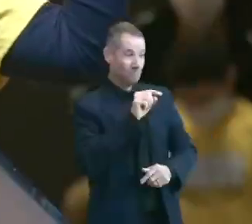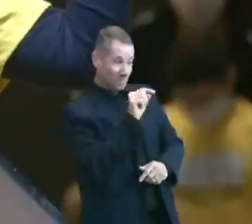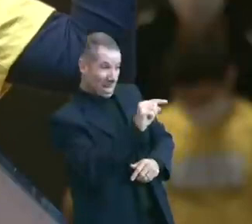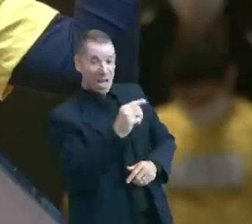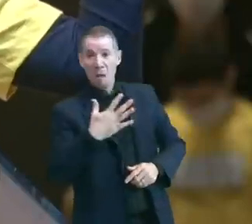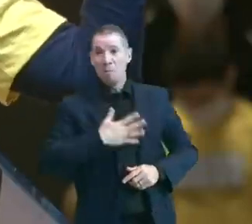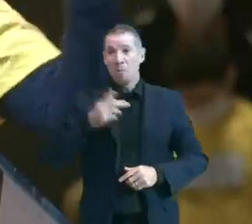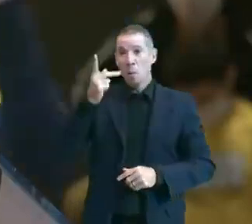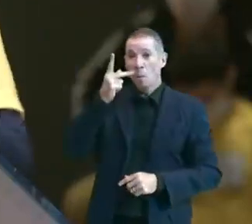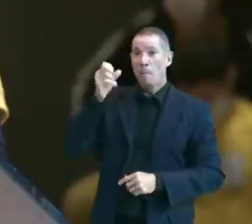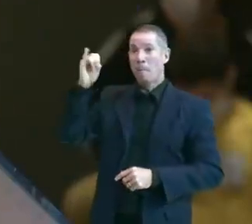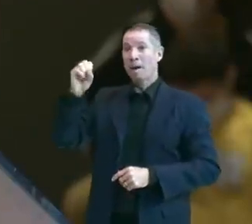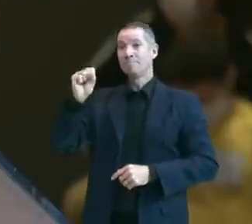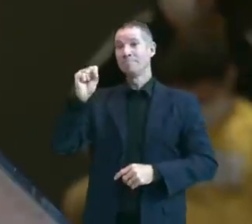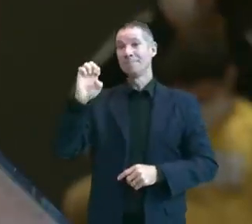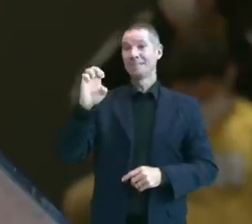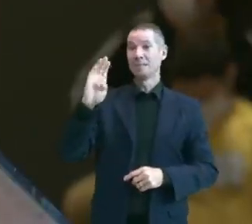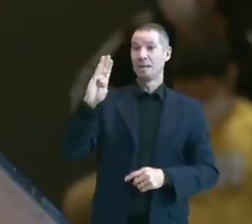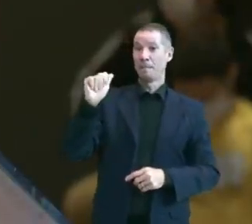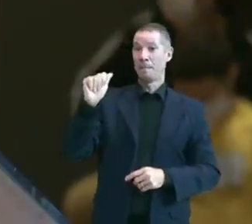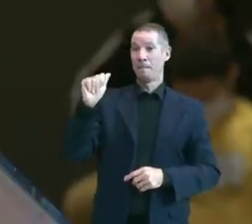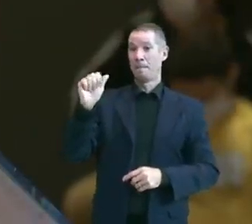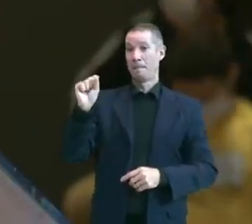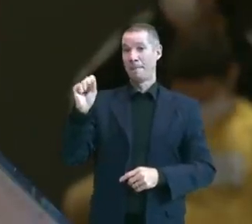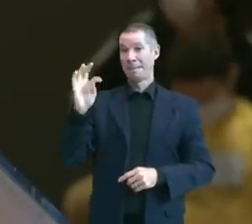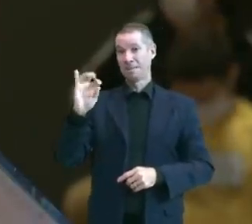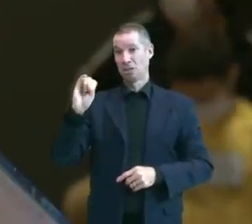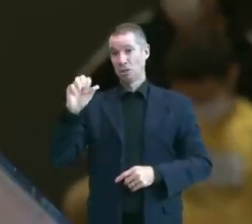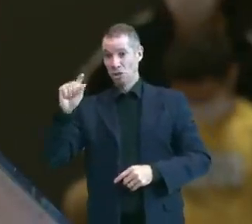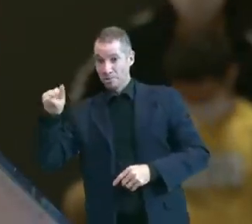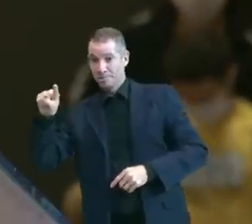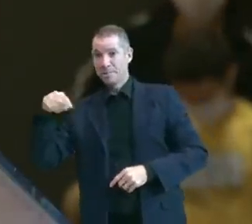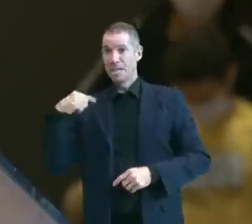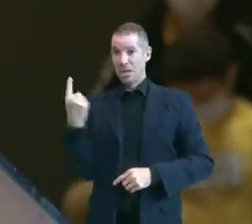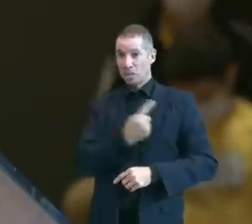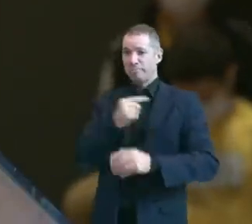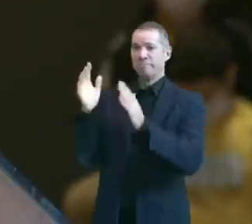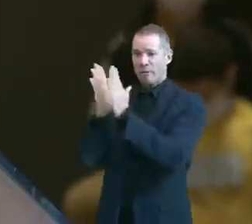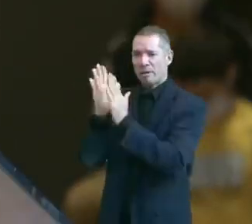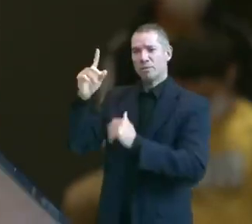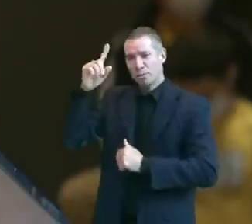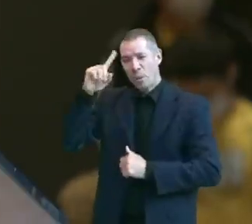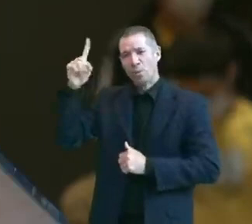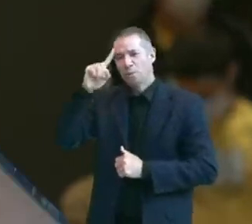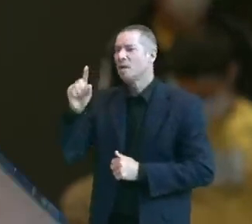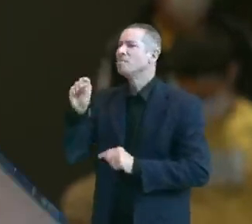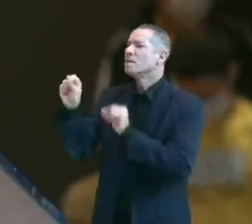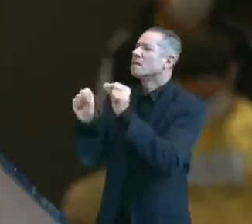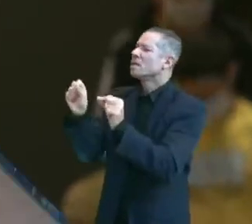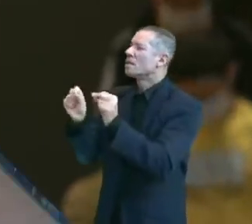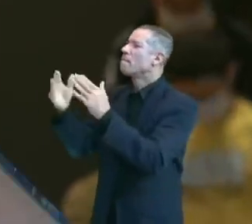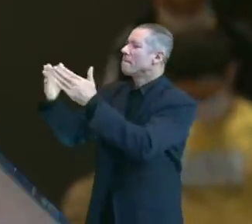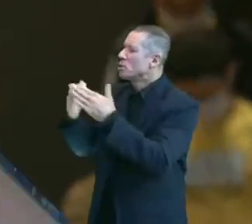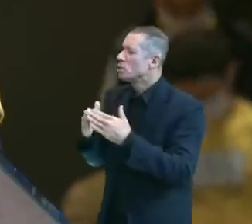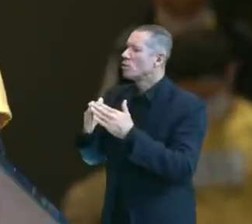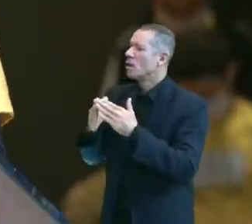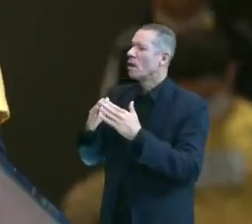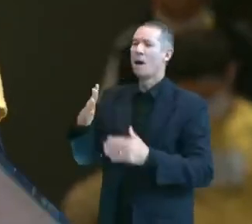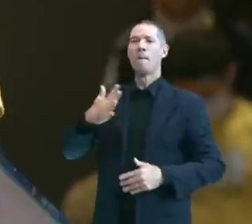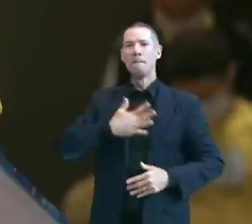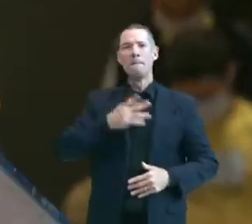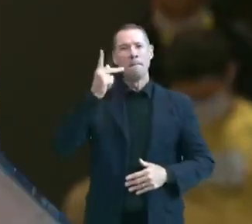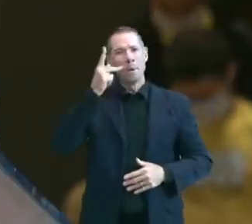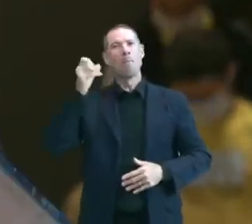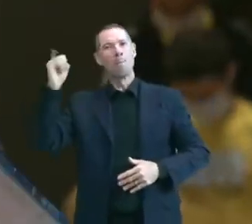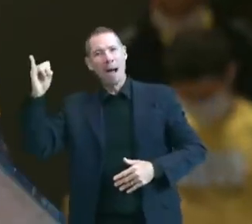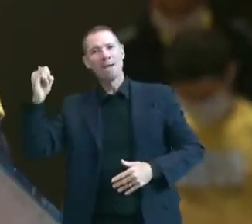pelo meu pai Sebastião. E a gente orava. E todos os dias, quando a gente: quem tem pedido? Pelo meu pai